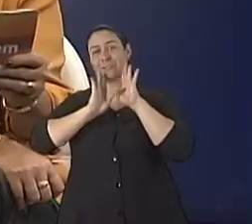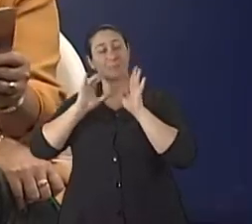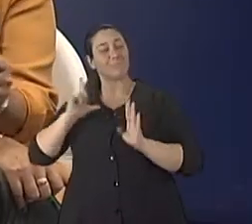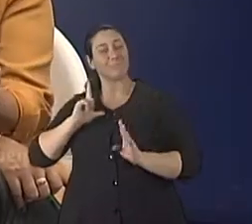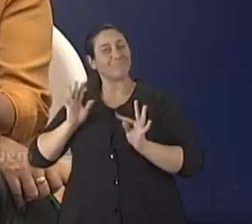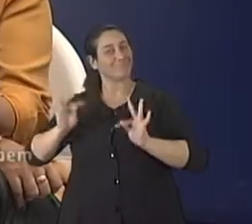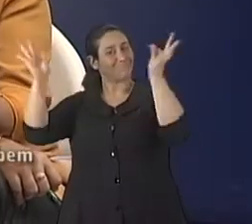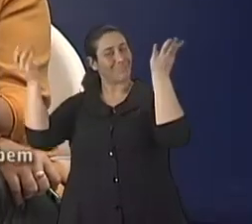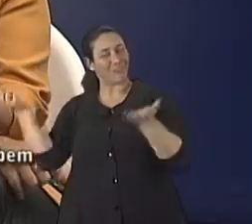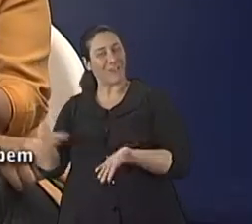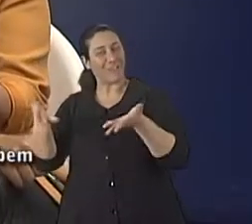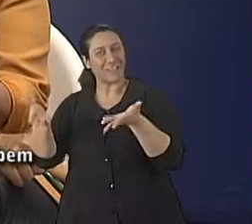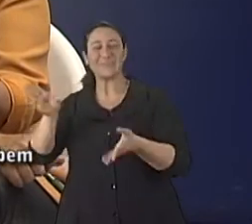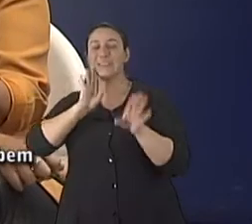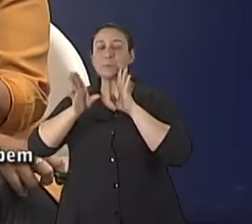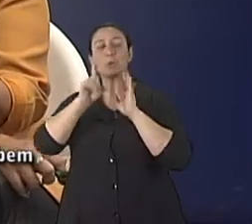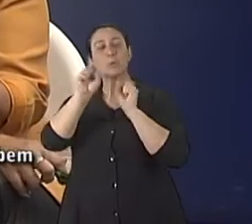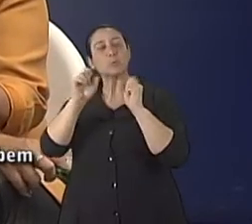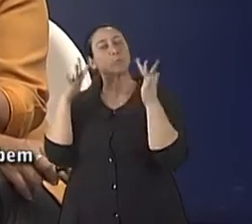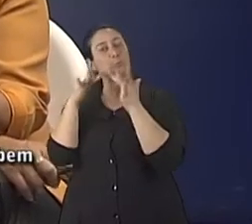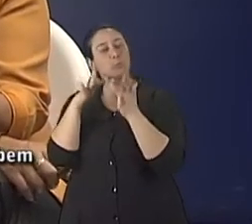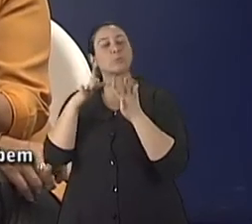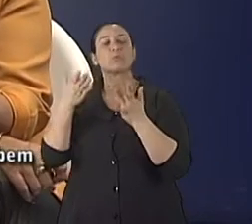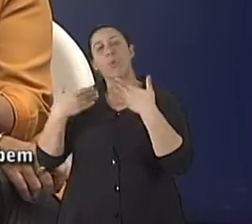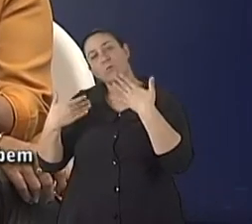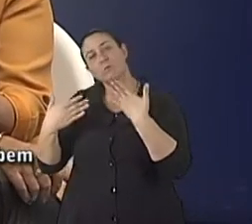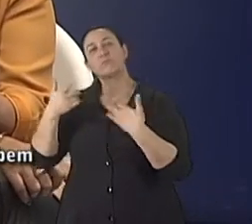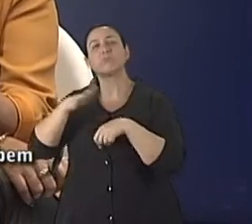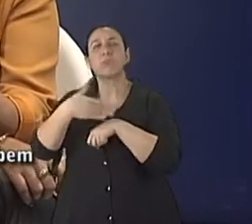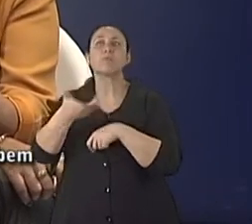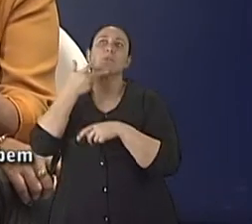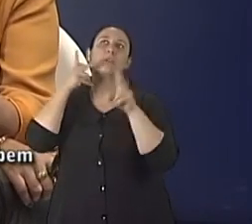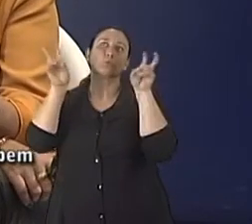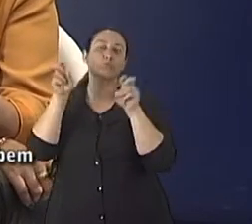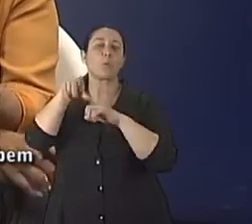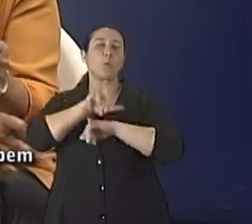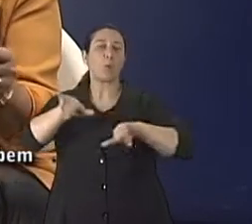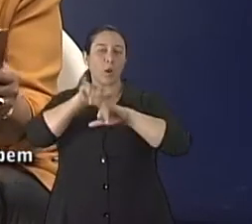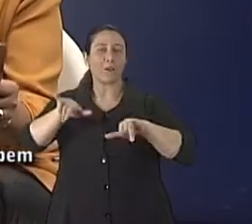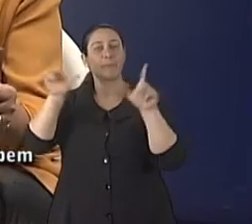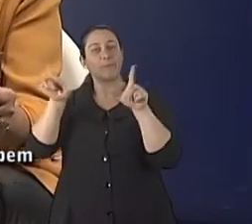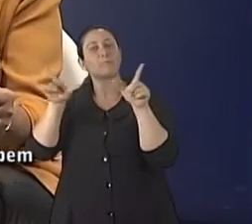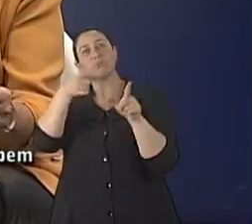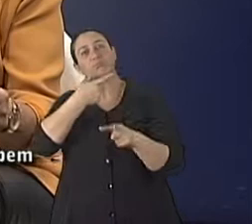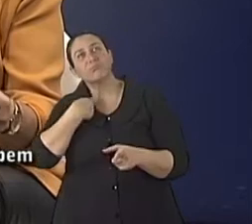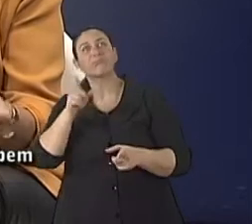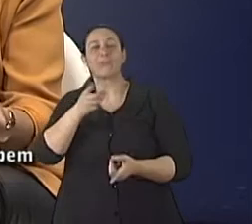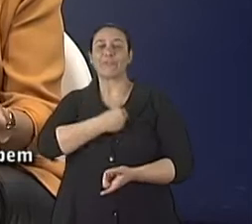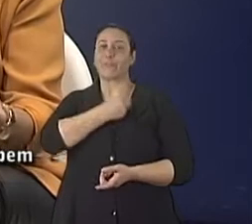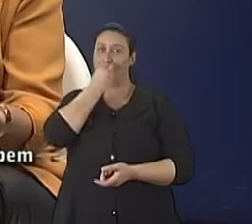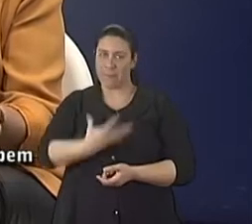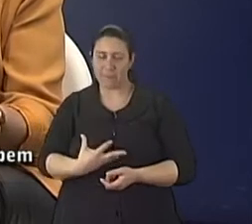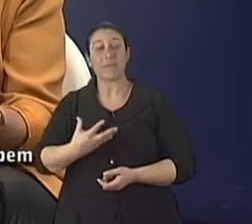facebook é facebook.com barra programa viva bem tudo junto que